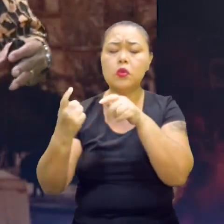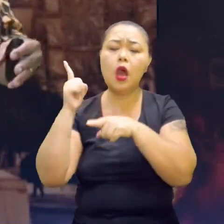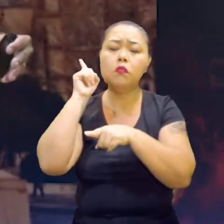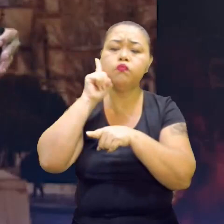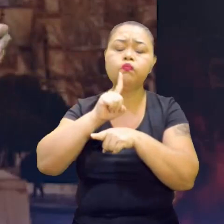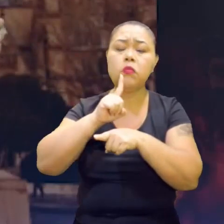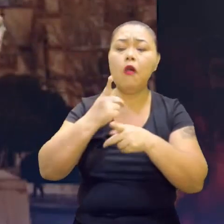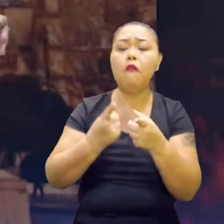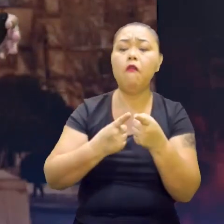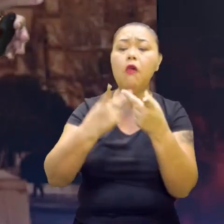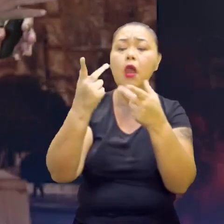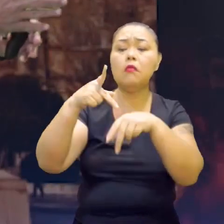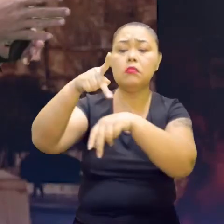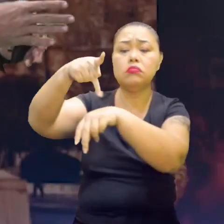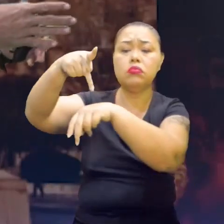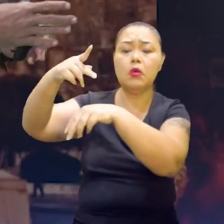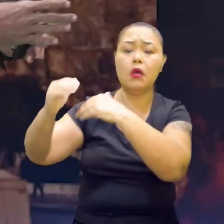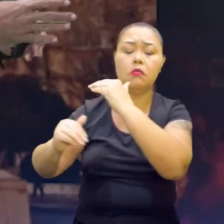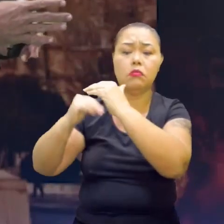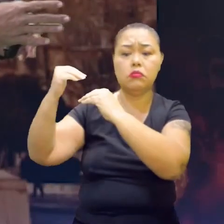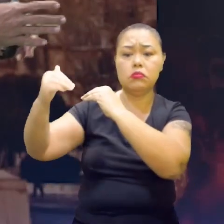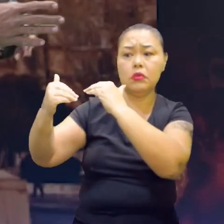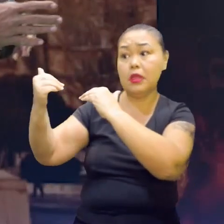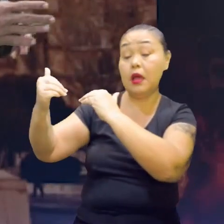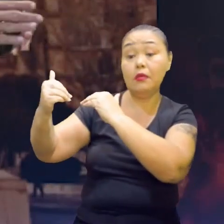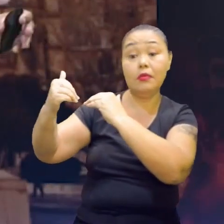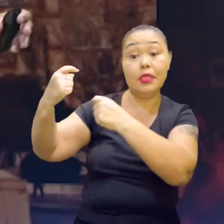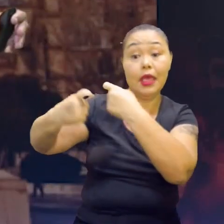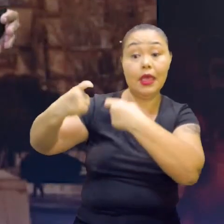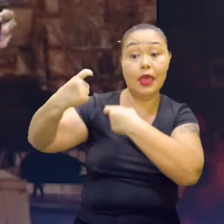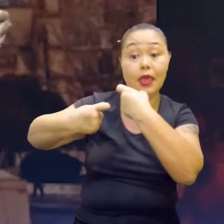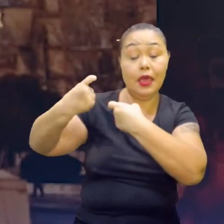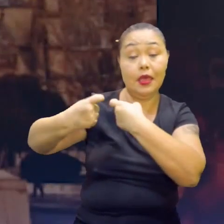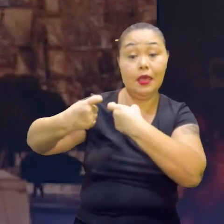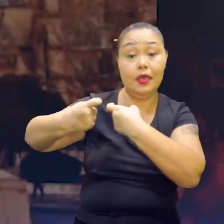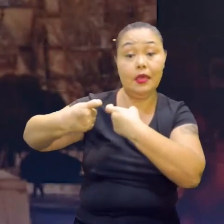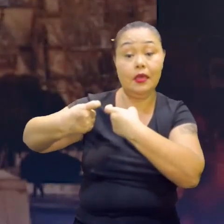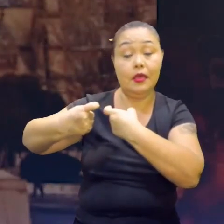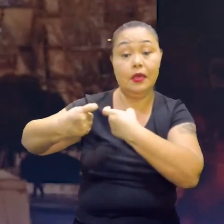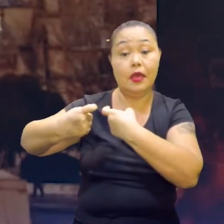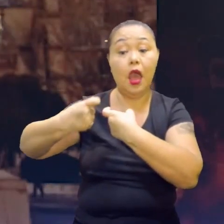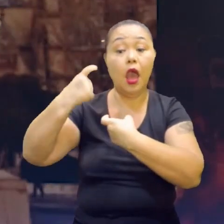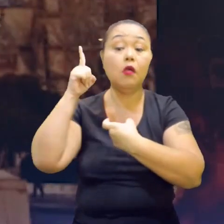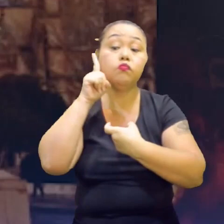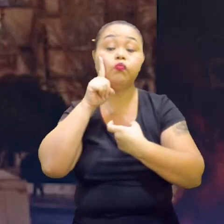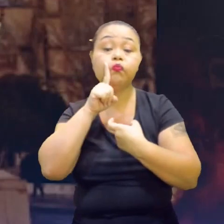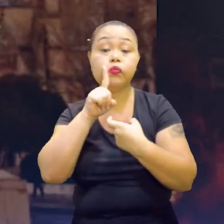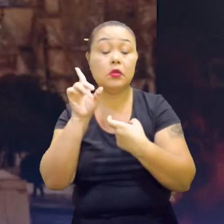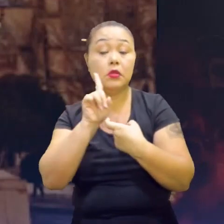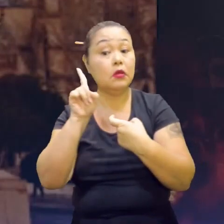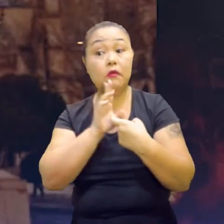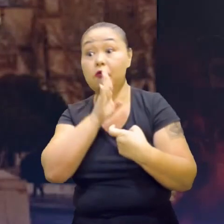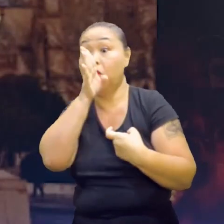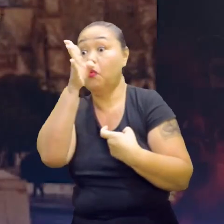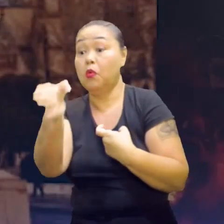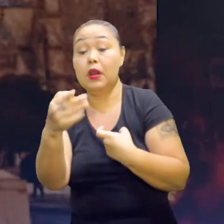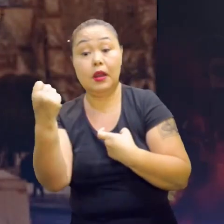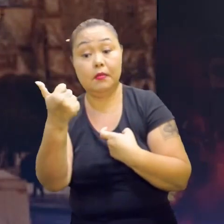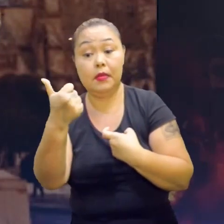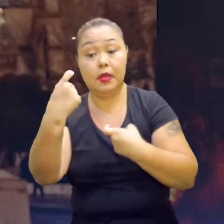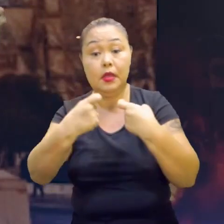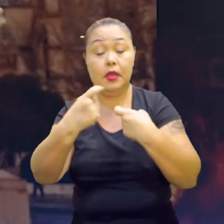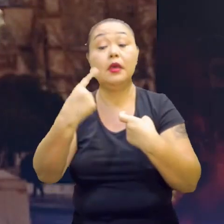os países envolvidos na guerra, certo? Os americanos não se envolveram na guerra, na primeira. Na segunda,